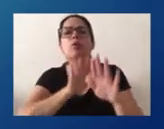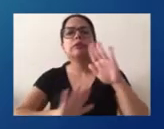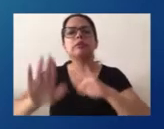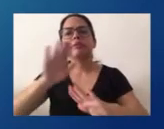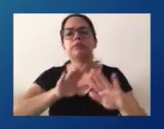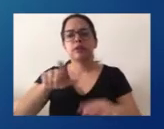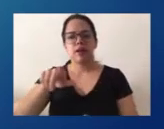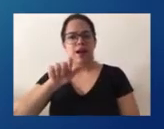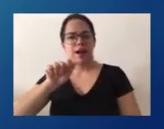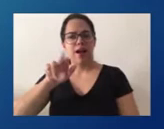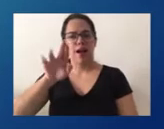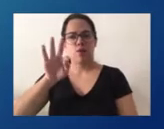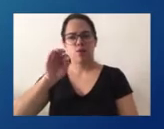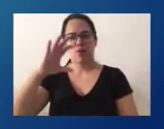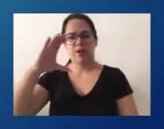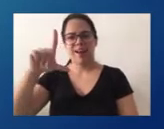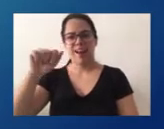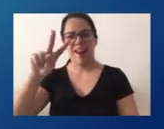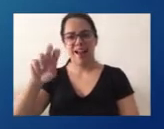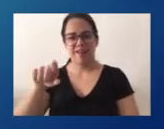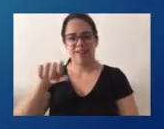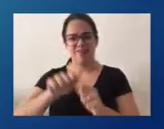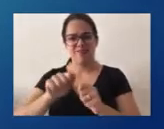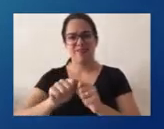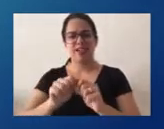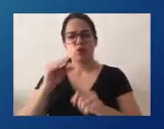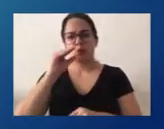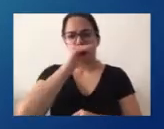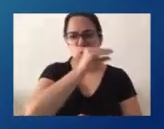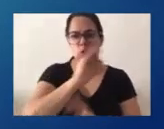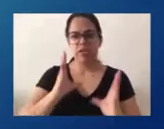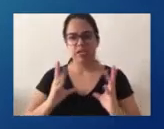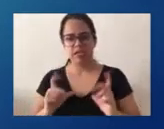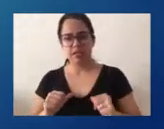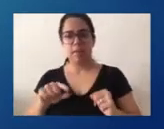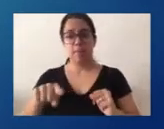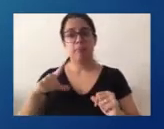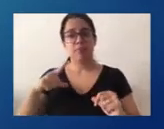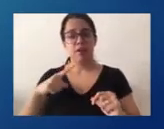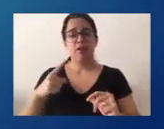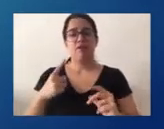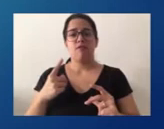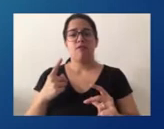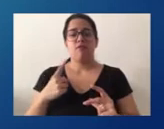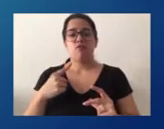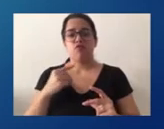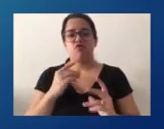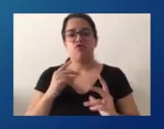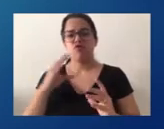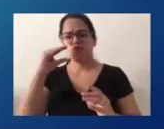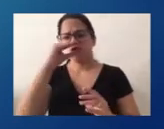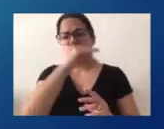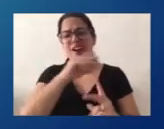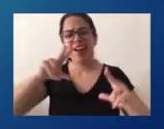Bem, então quais são os cuidados com a autoclave? Então, explicando aqui em termos bem simples, uma autoclave é um equipamento que